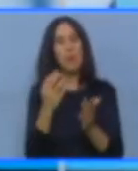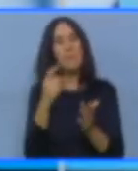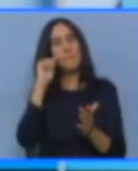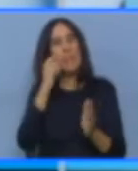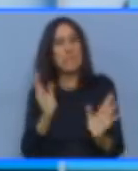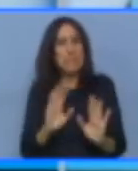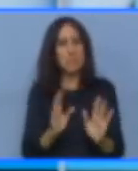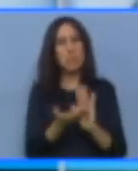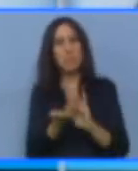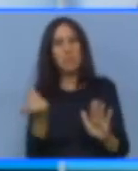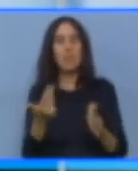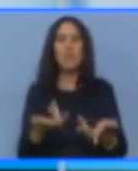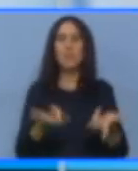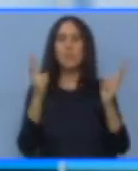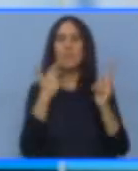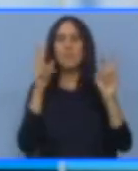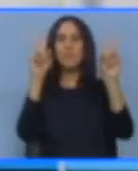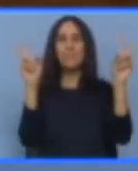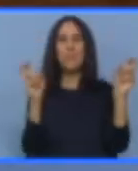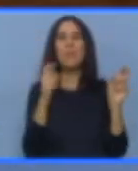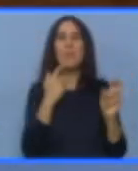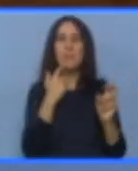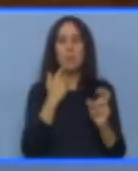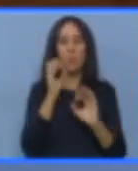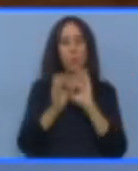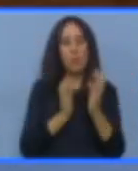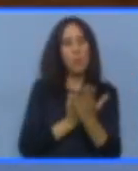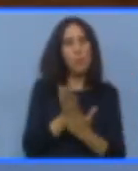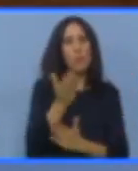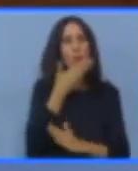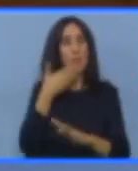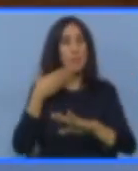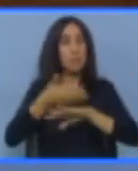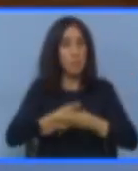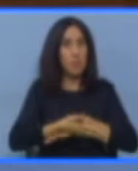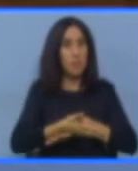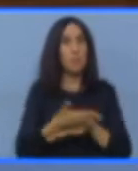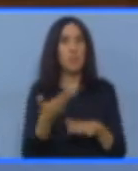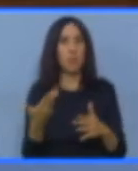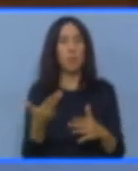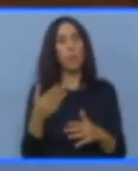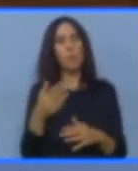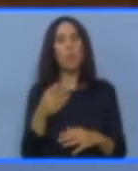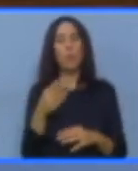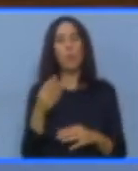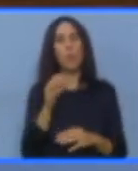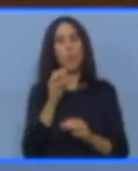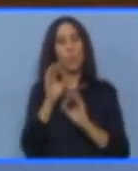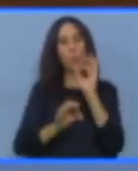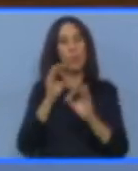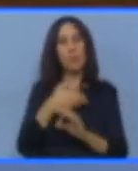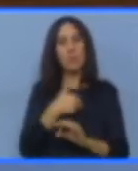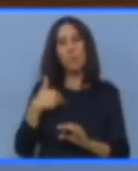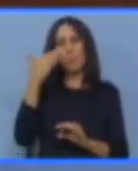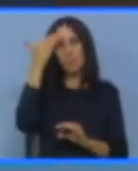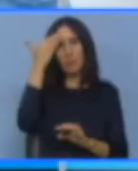facilitarmos a disponibilidade, aquilo que se chama em termos de chavão, a continuidade dos cuidados, a acessibilidade, o integrar os cuidados de saúde mental